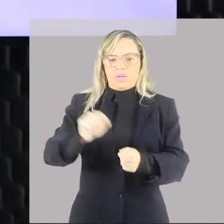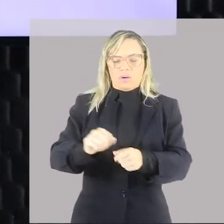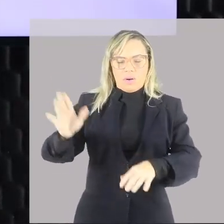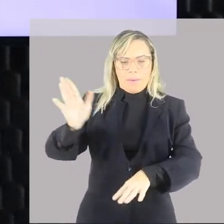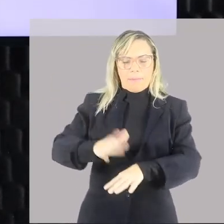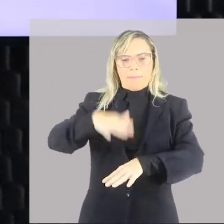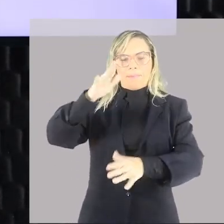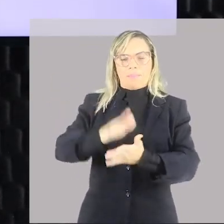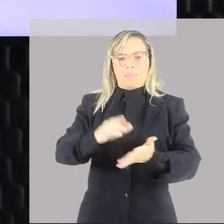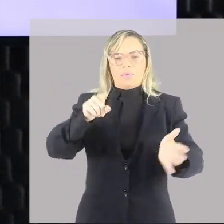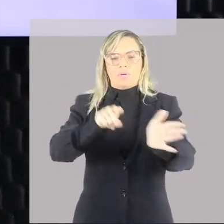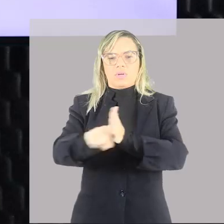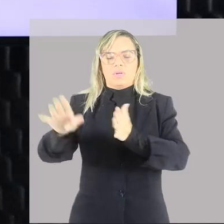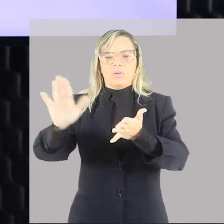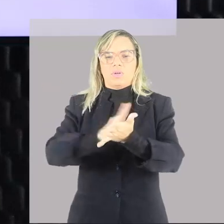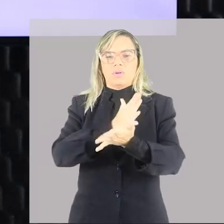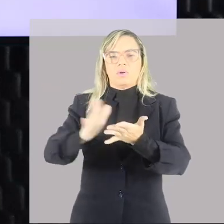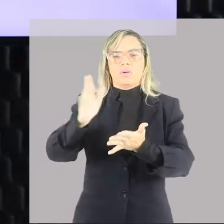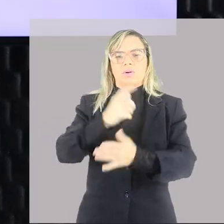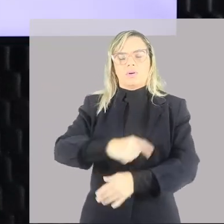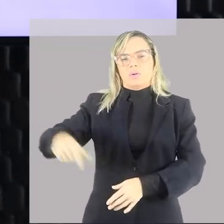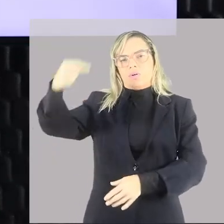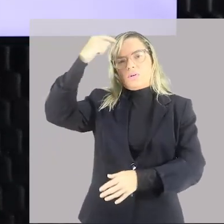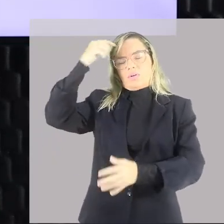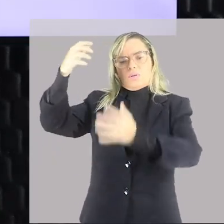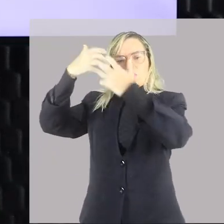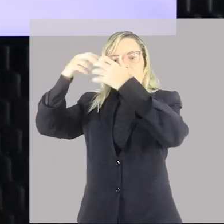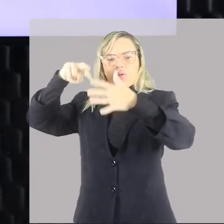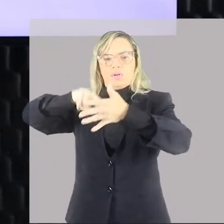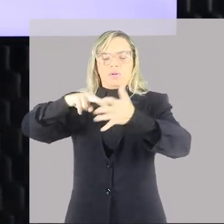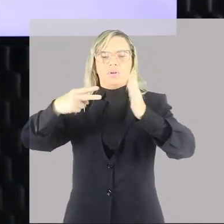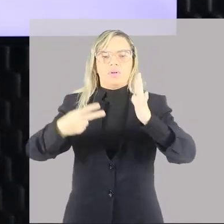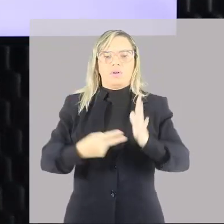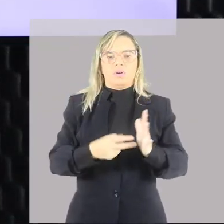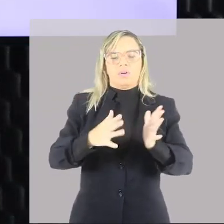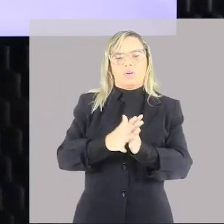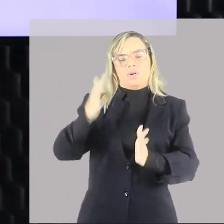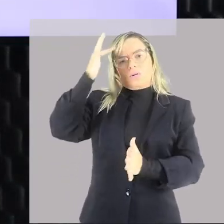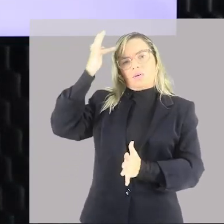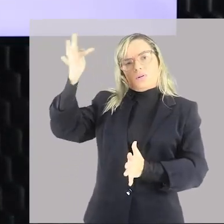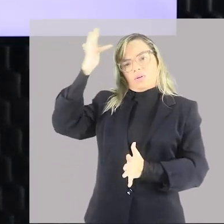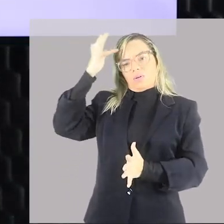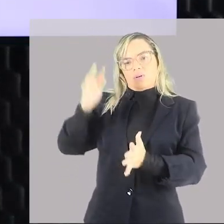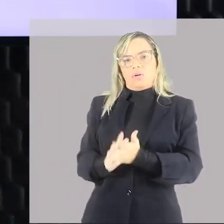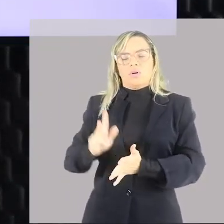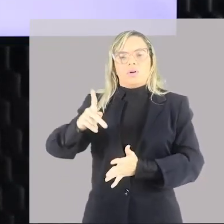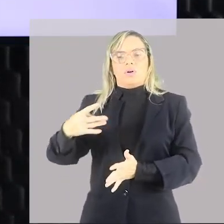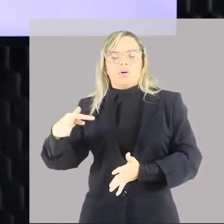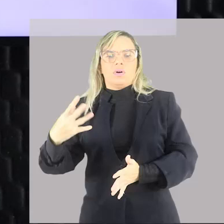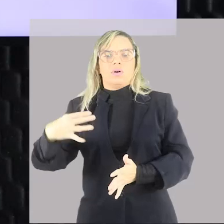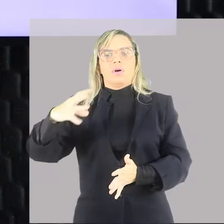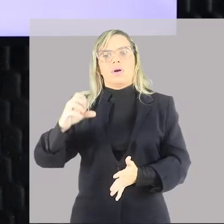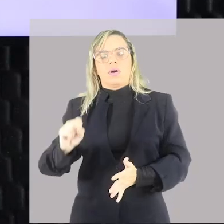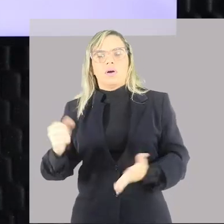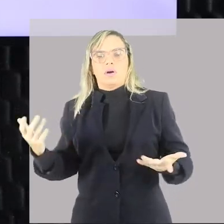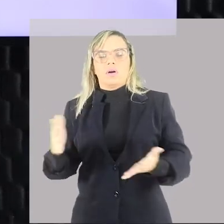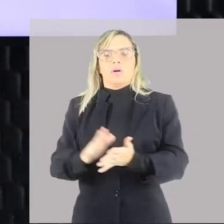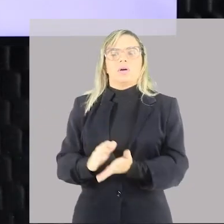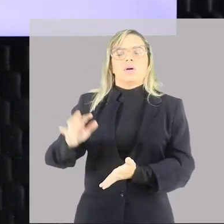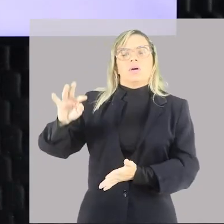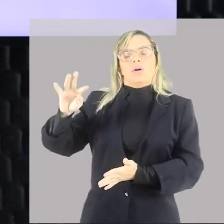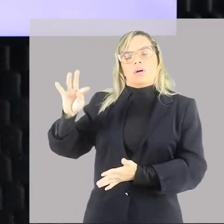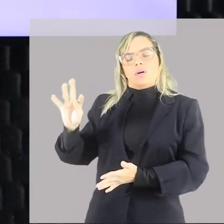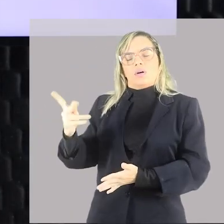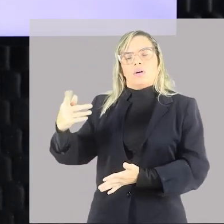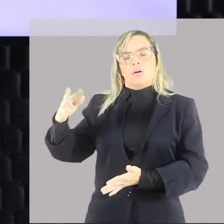ver aqui mais algumas reflexões sobre o significado de filosofia, o que é patos e talma, ou seja, essa atitude filosófica.